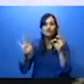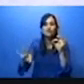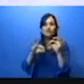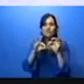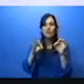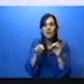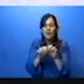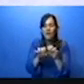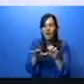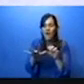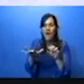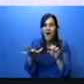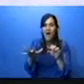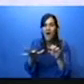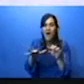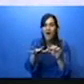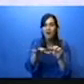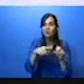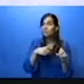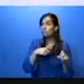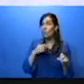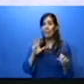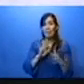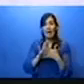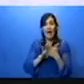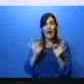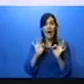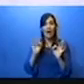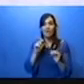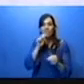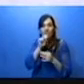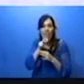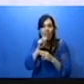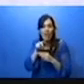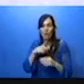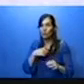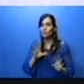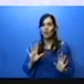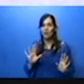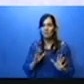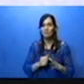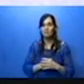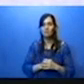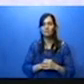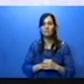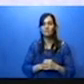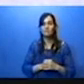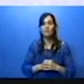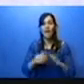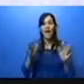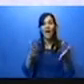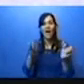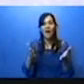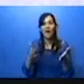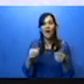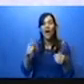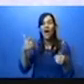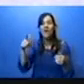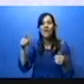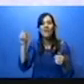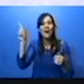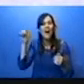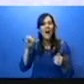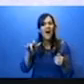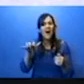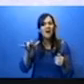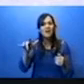Ela não tem veneno que afeta as pessoas, os seres humanos. Agora falar um pouco sobre algumas